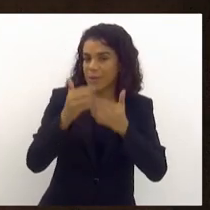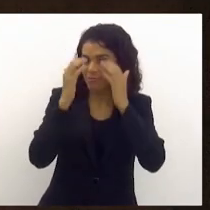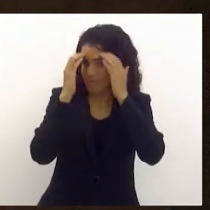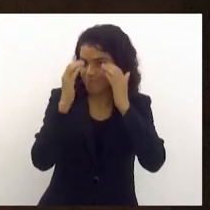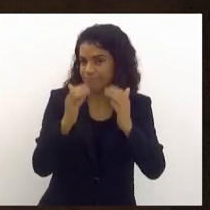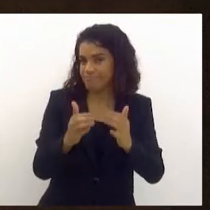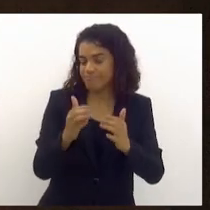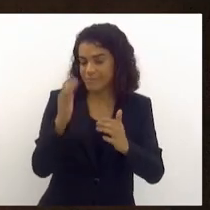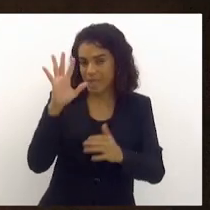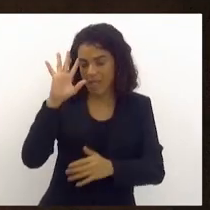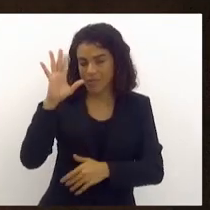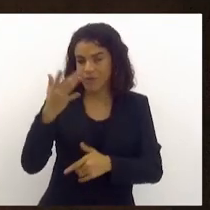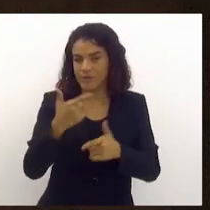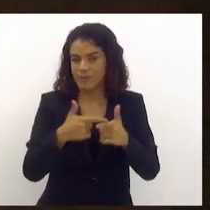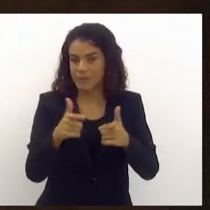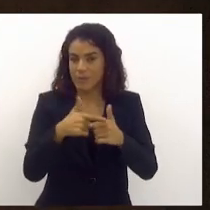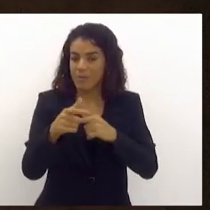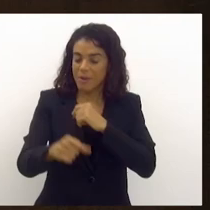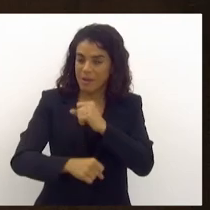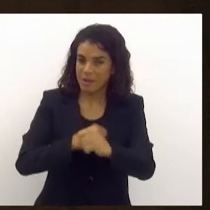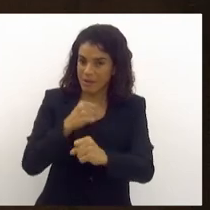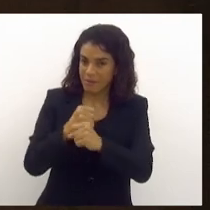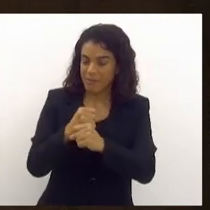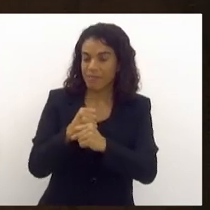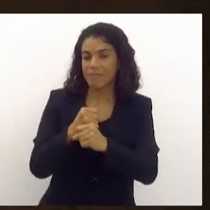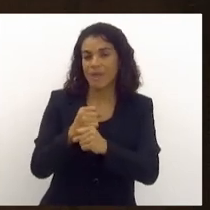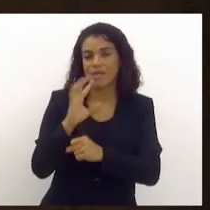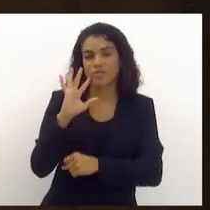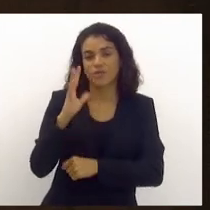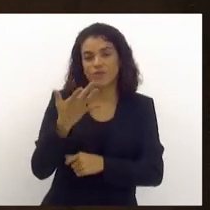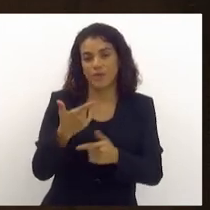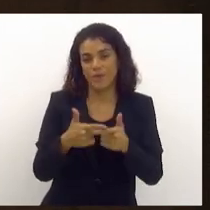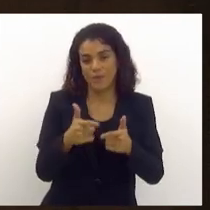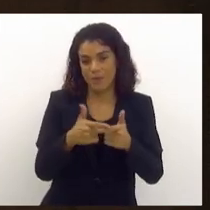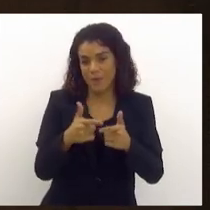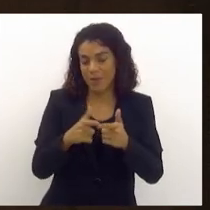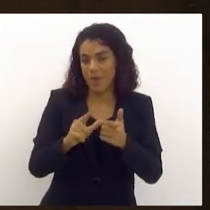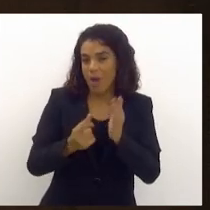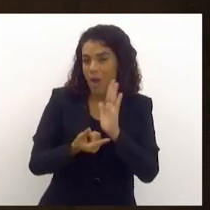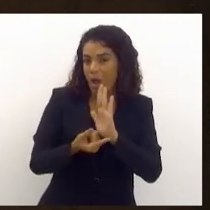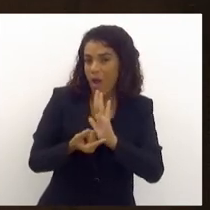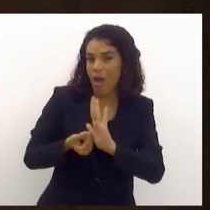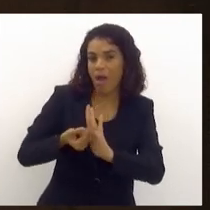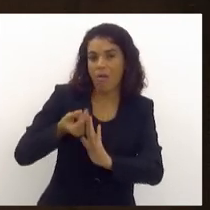e que possamos resolver no ano que vem o impasse em relação ao aumento,